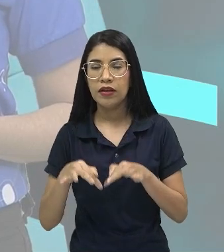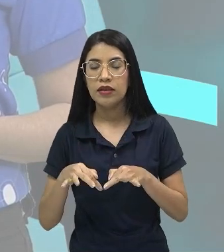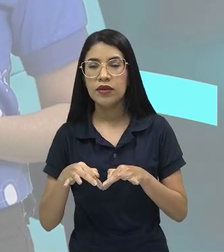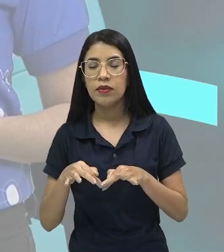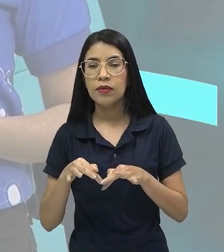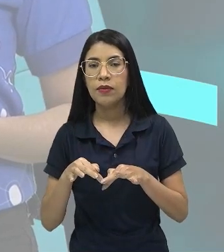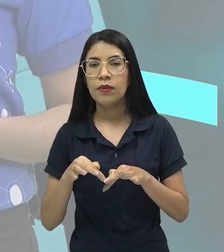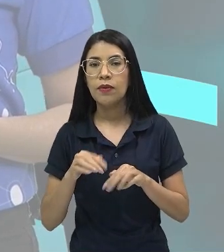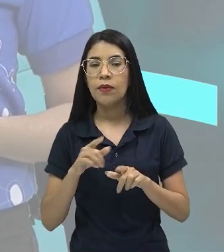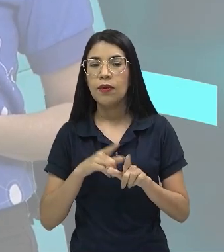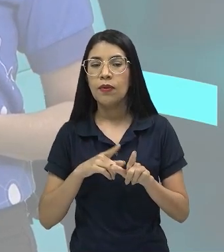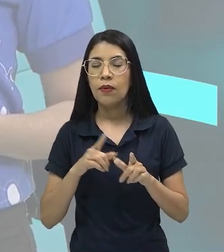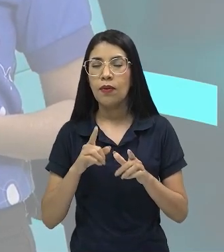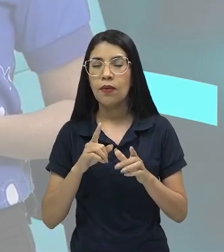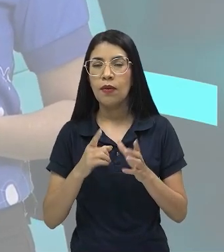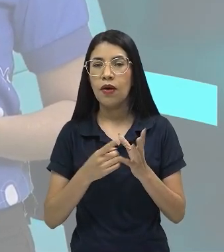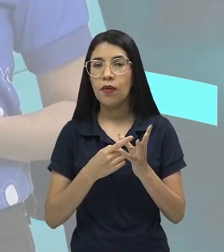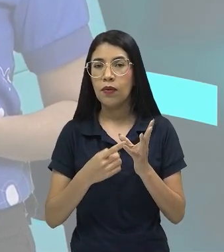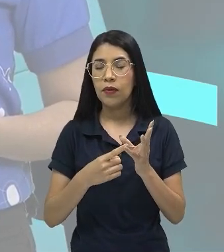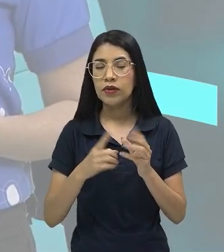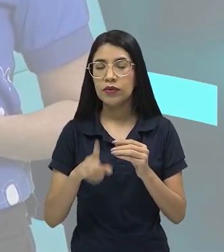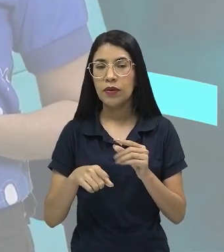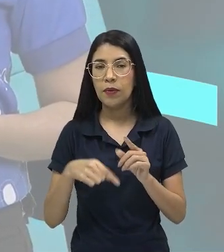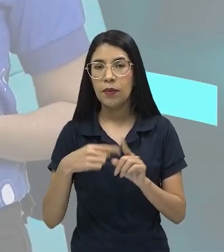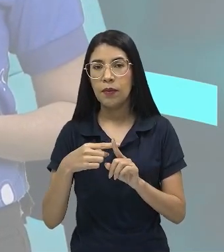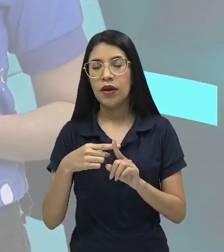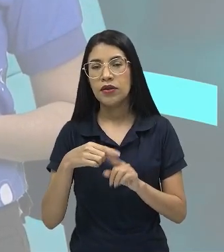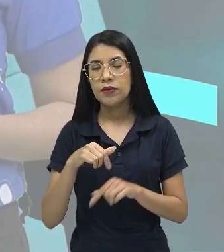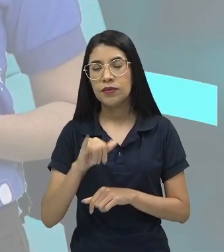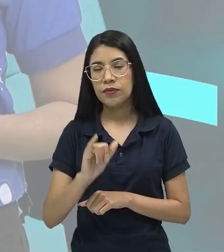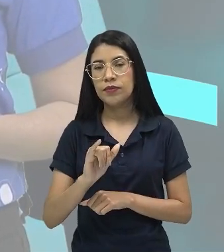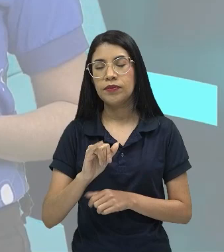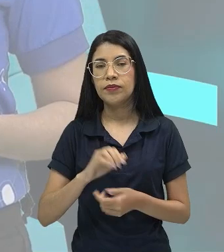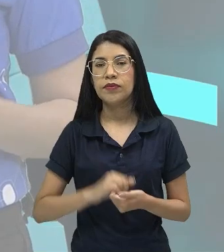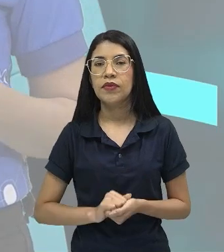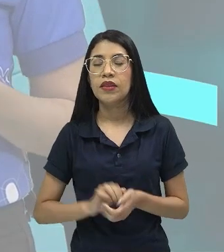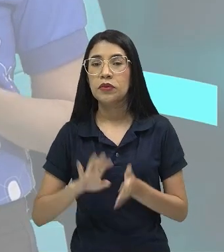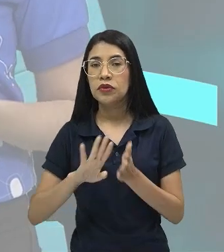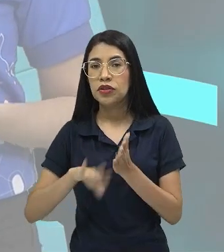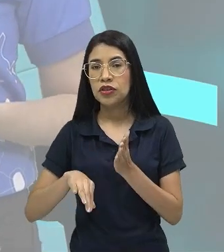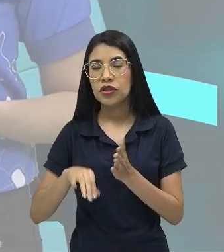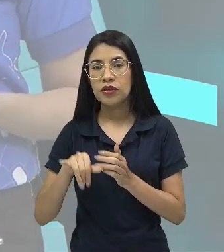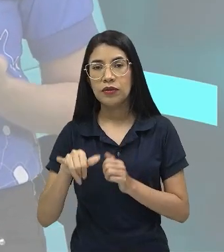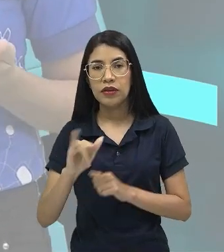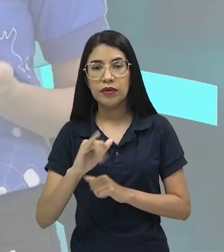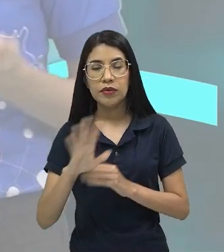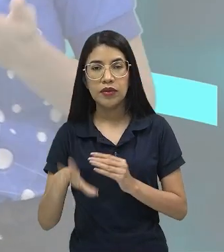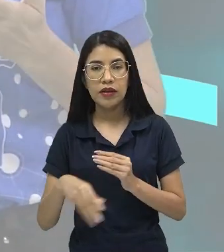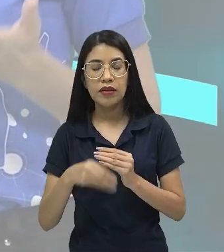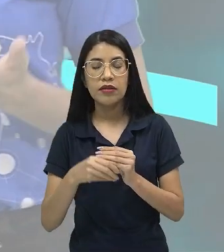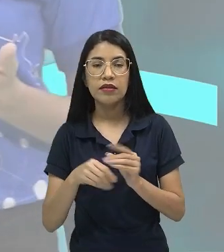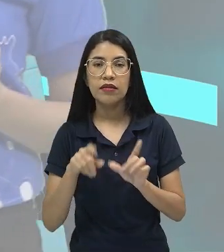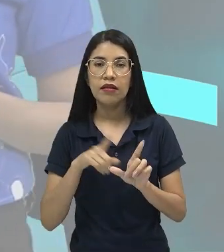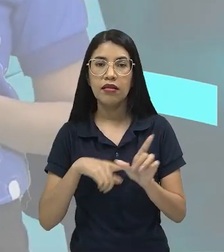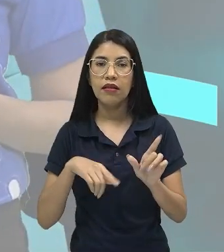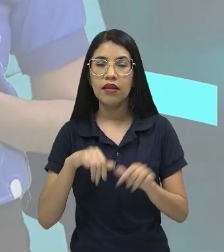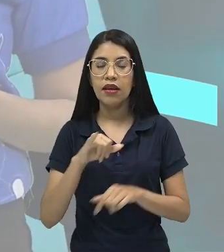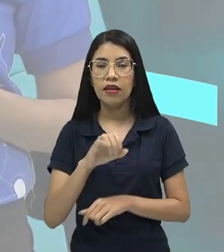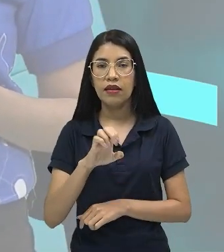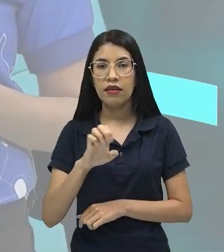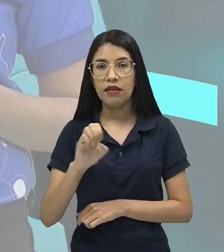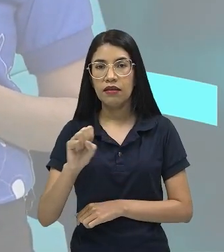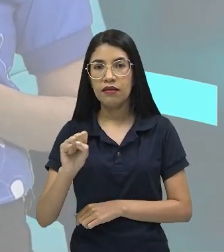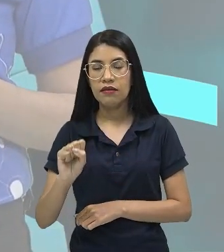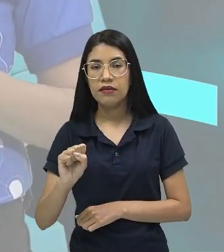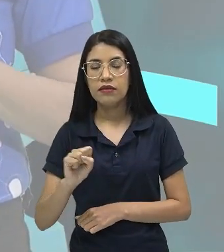consoante mais Y, nós vamos fazer o quê? Nós vamos retirar o Y e acrescentar o